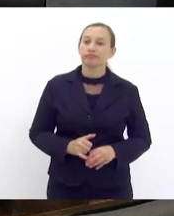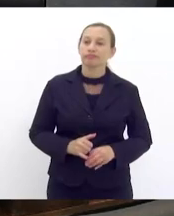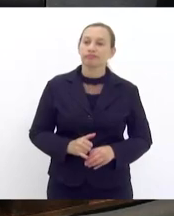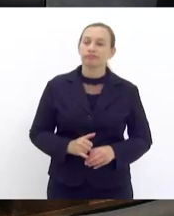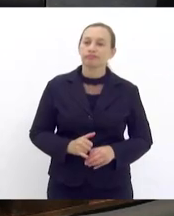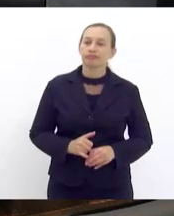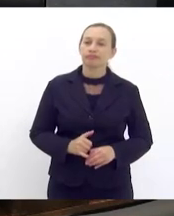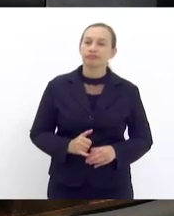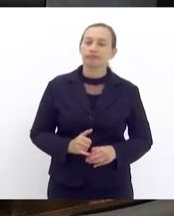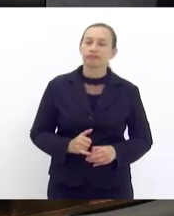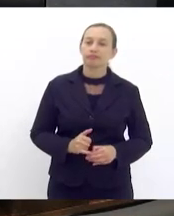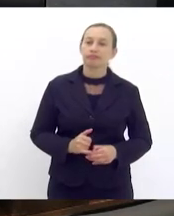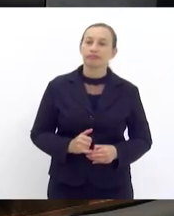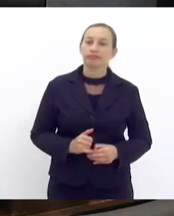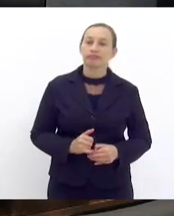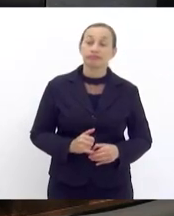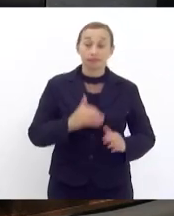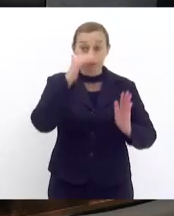obedecendo